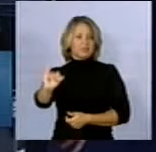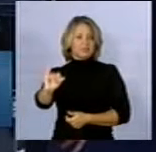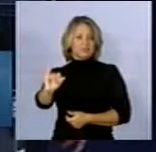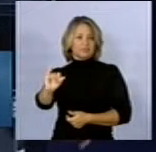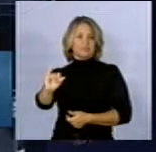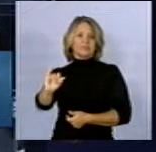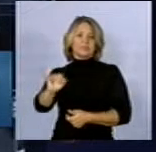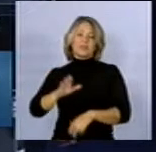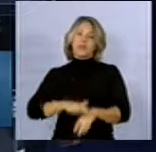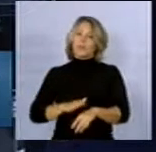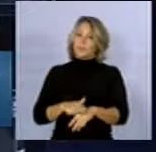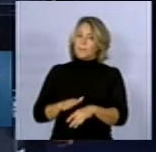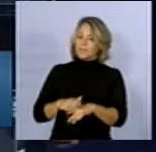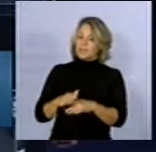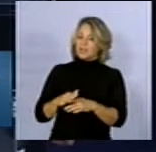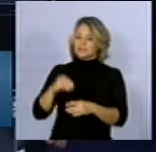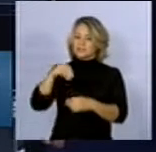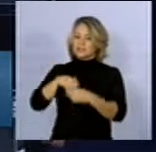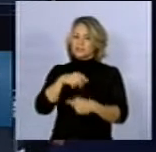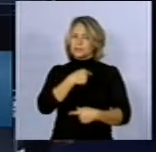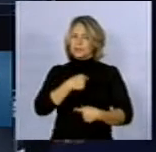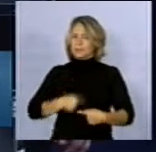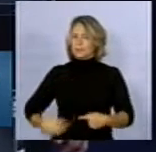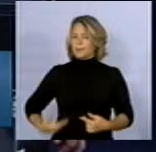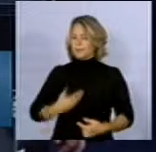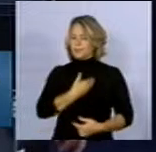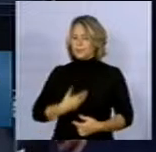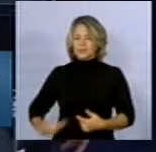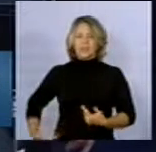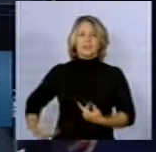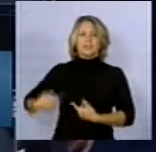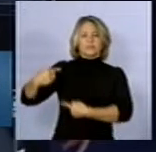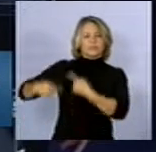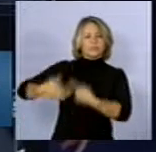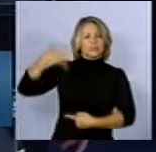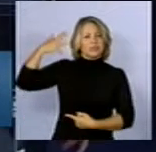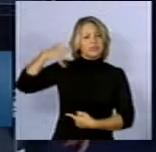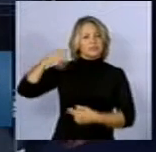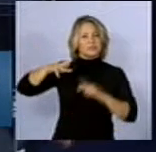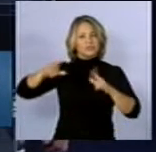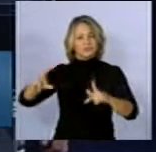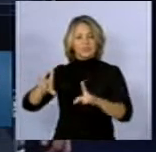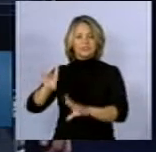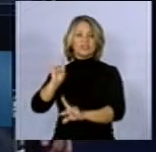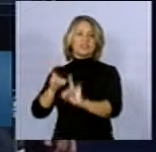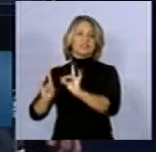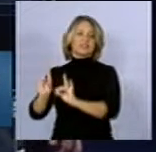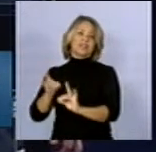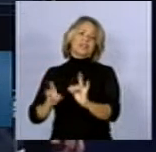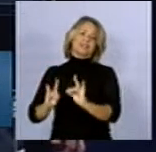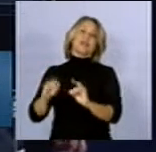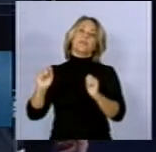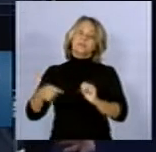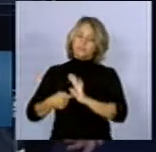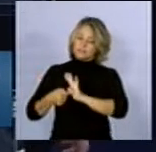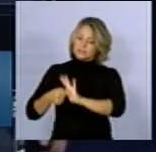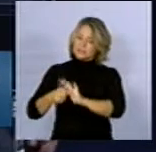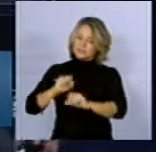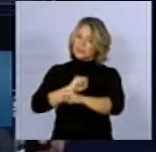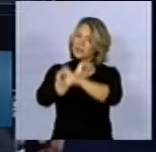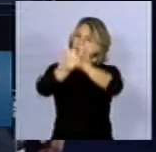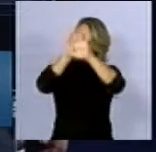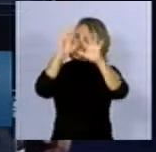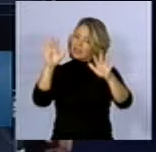que são mais de cunho político do que científico. E por que isso? É porque deve ficar claro que o